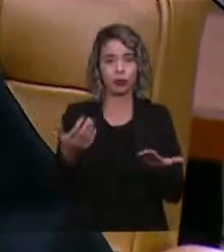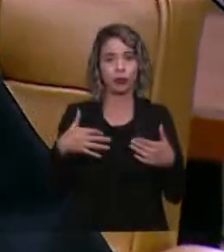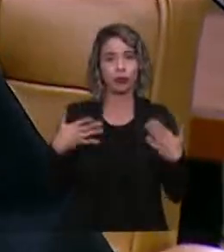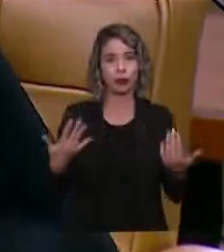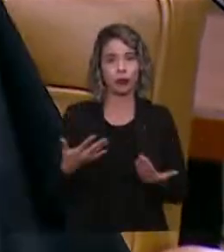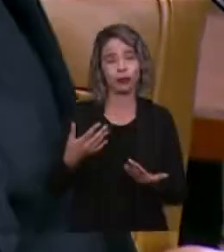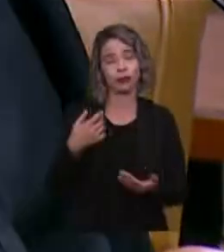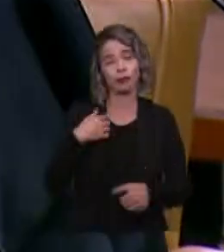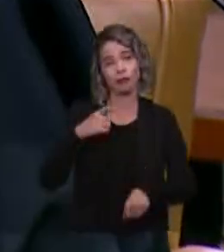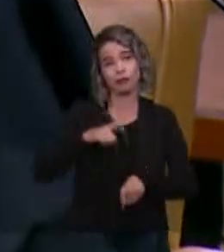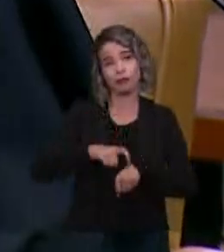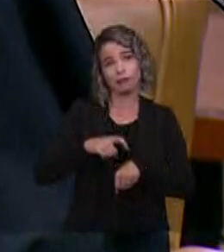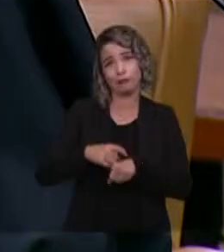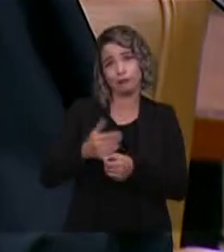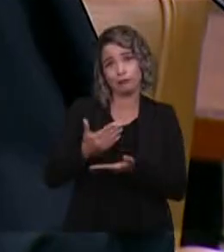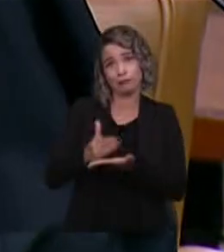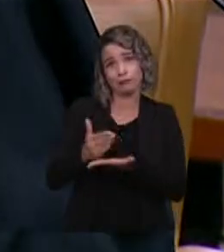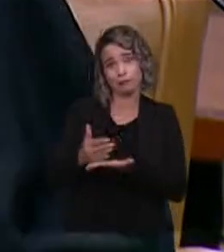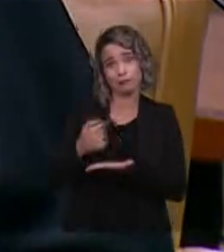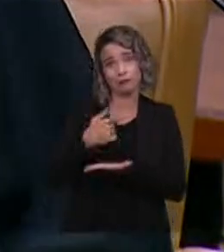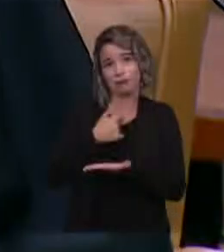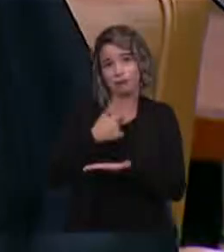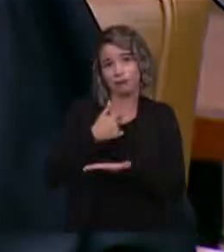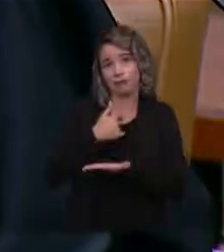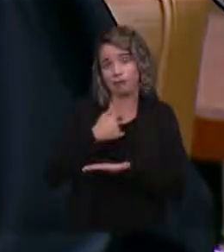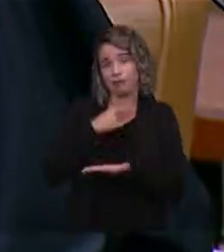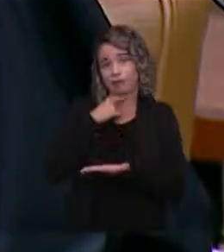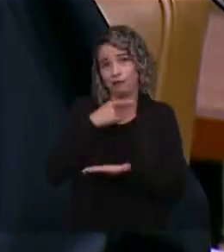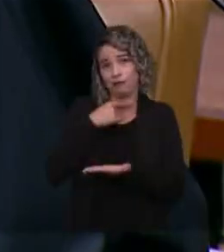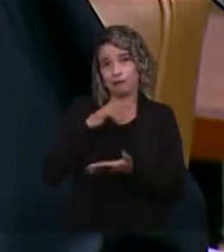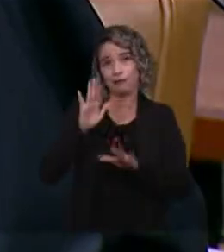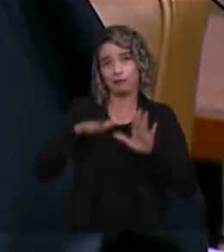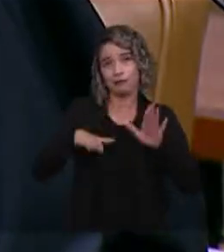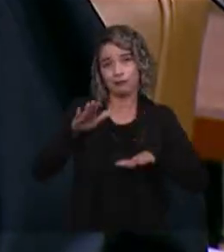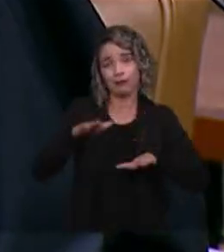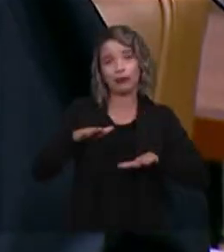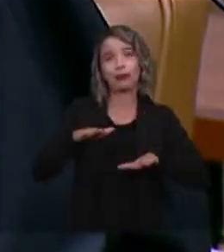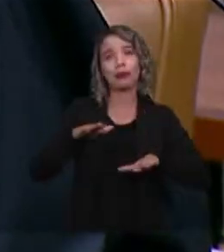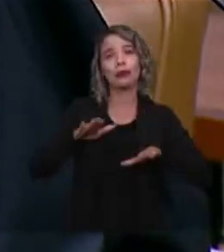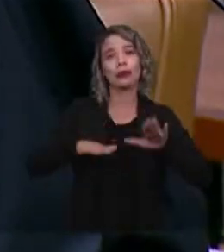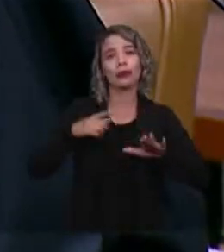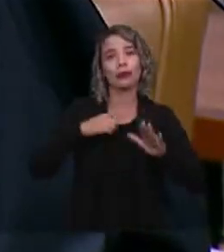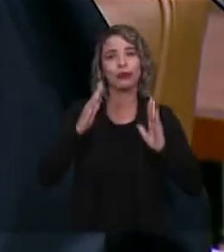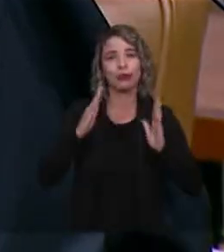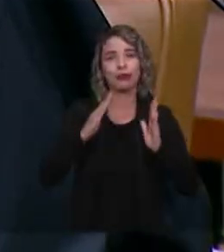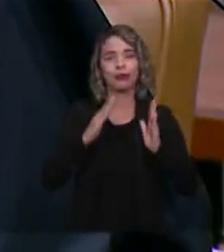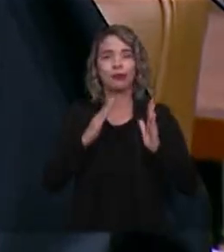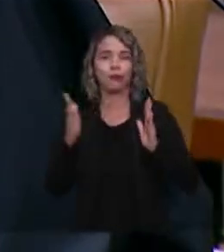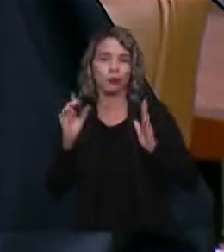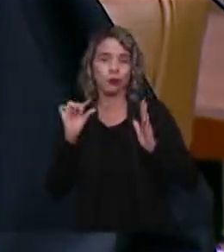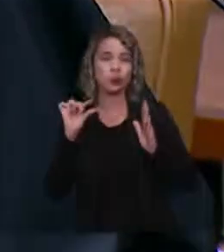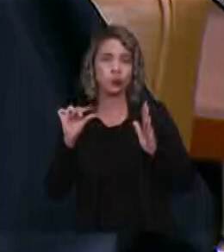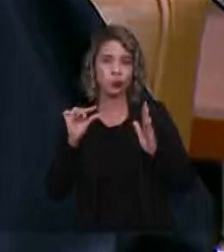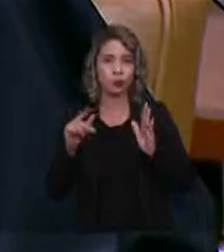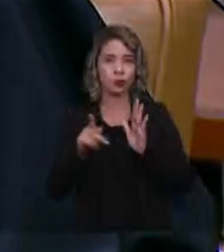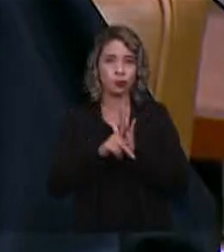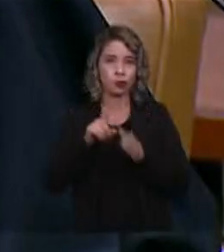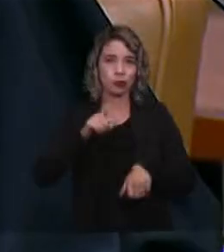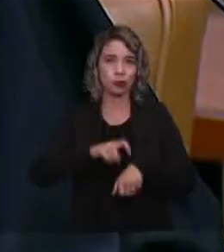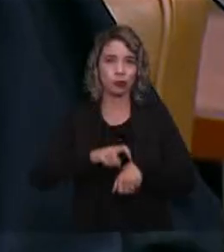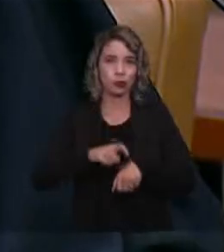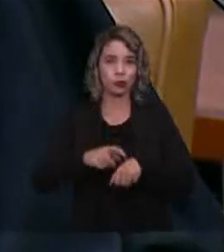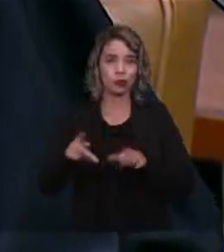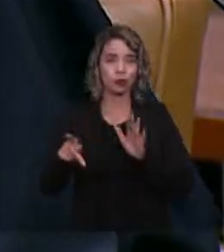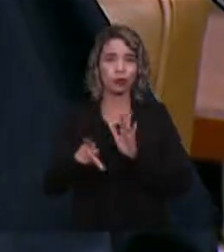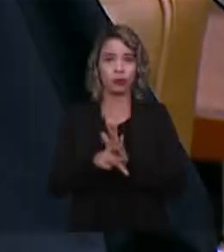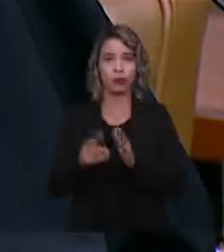talvez o tempo remanescente não me permita, eu devo transcender um pouquinho do nosso horário regimental para